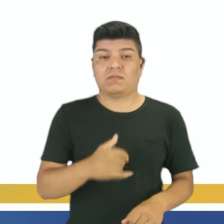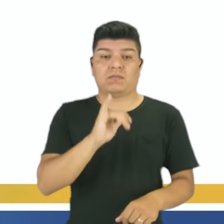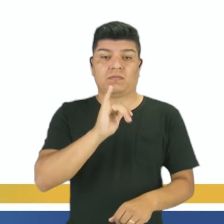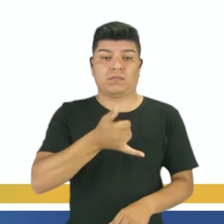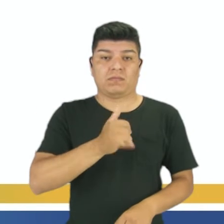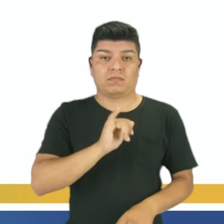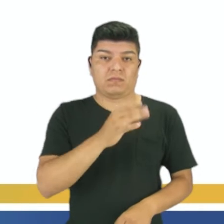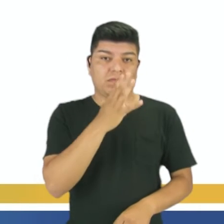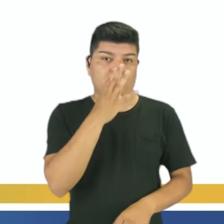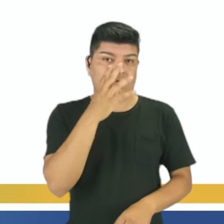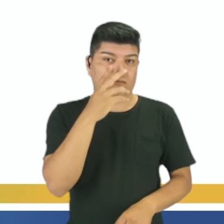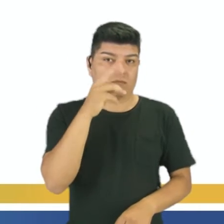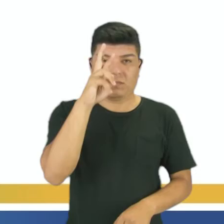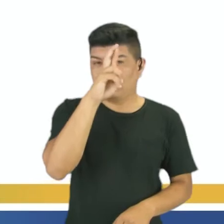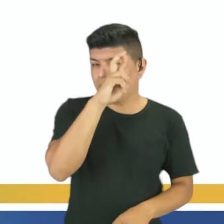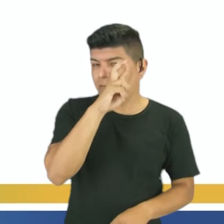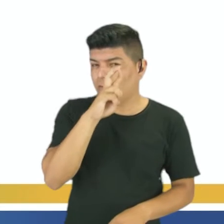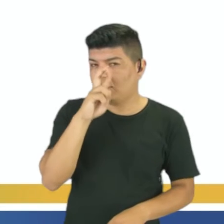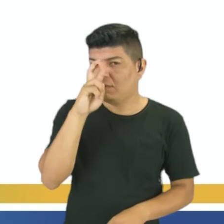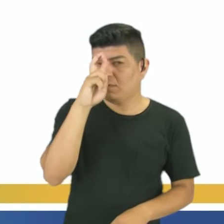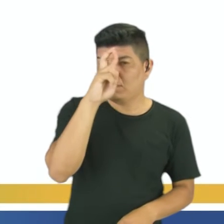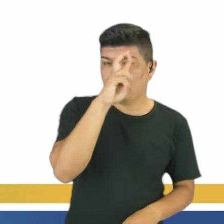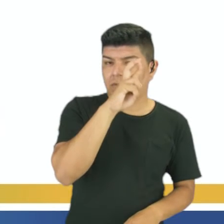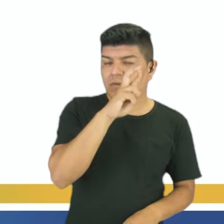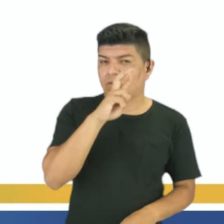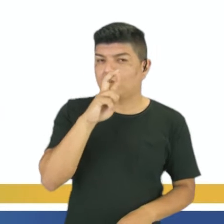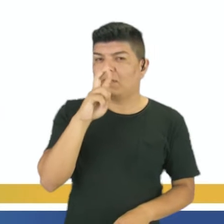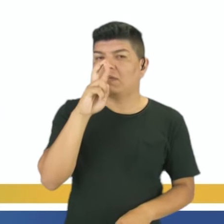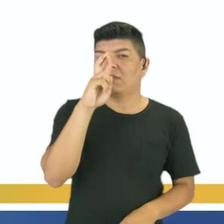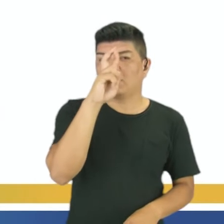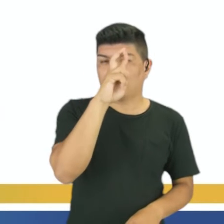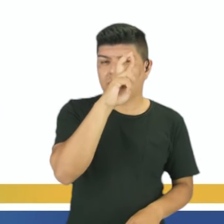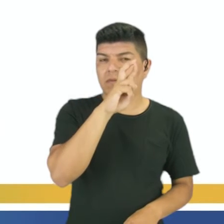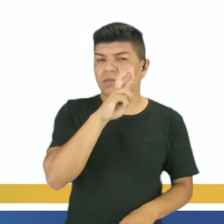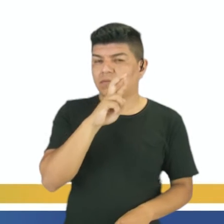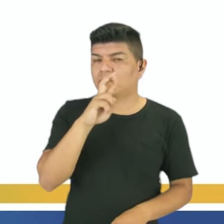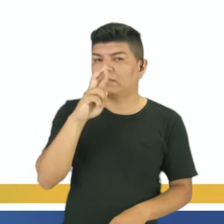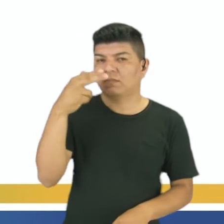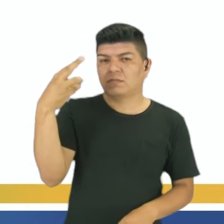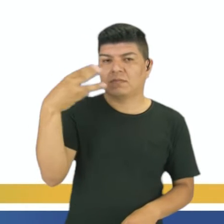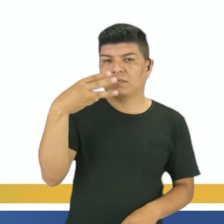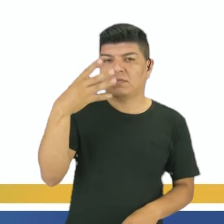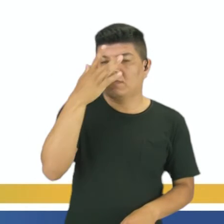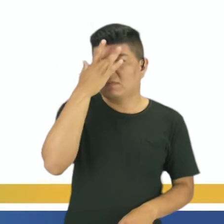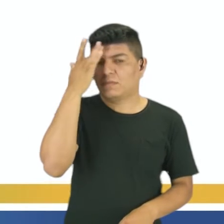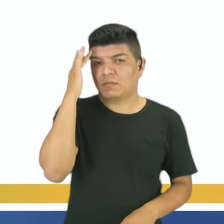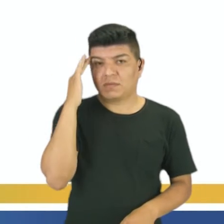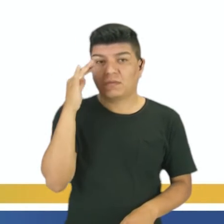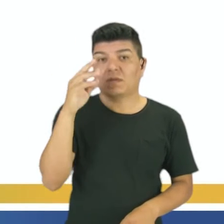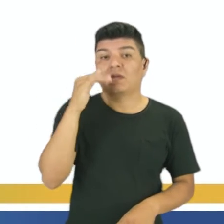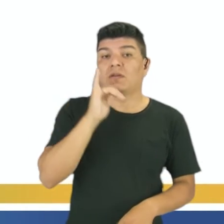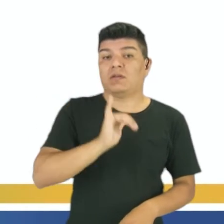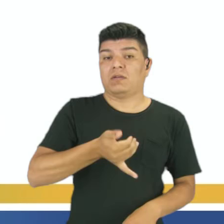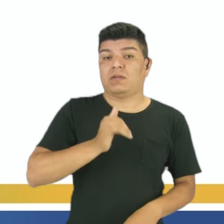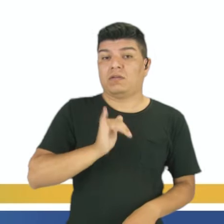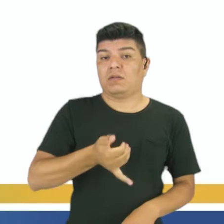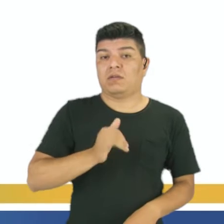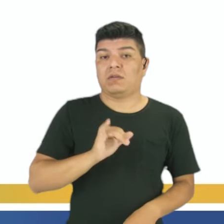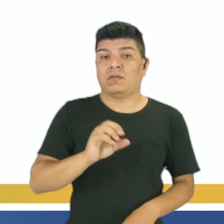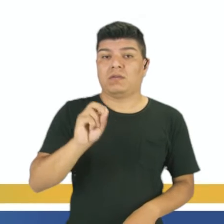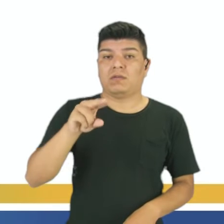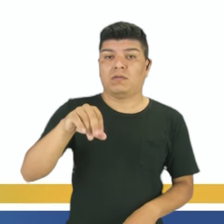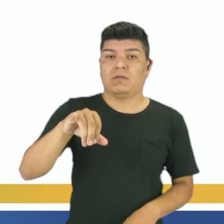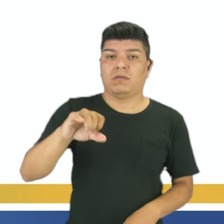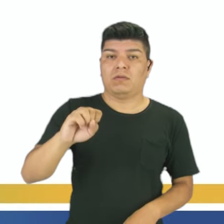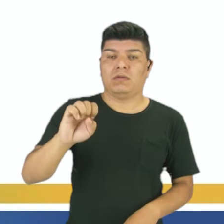narrador observador, que é o que está de fora, e aí o foco narrativo é em terceira pessoa, e o narrador